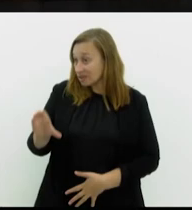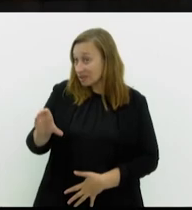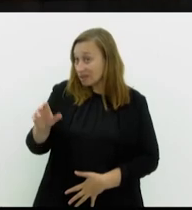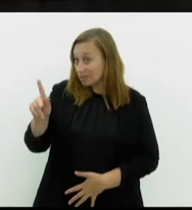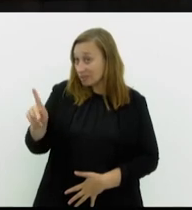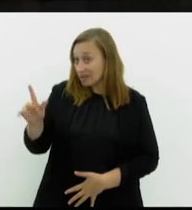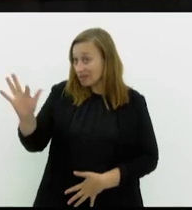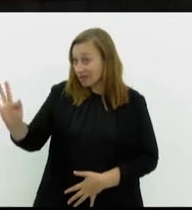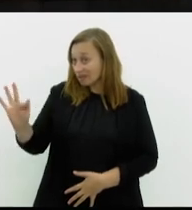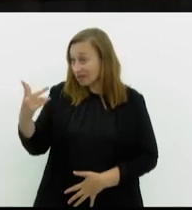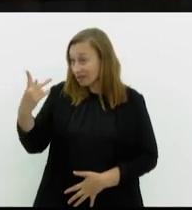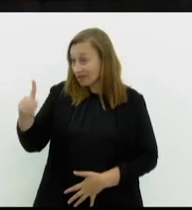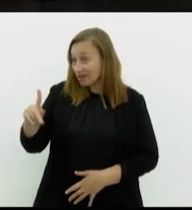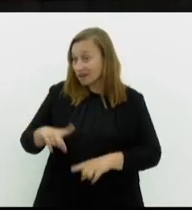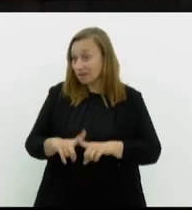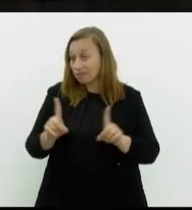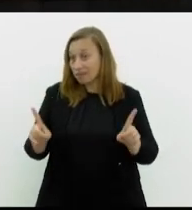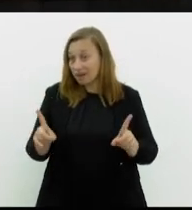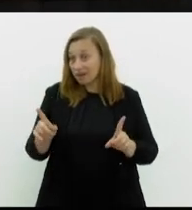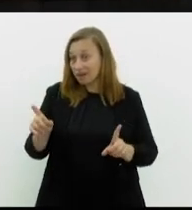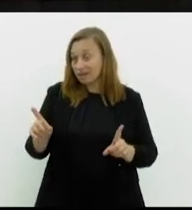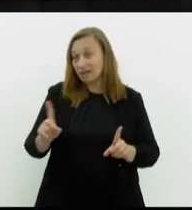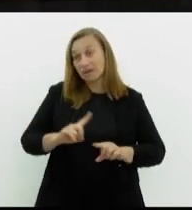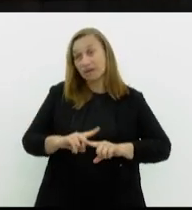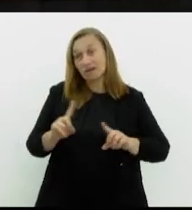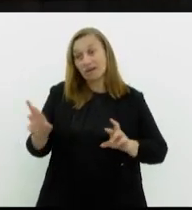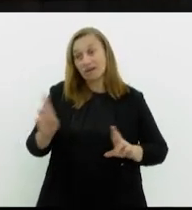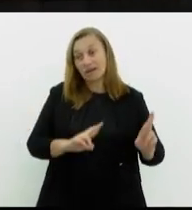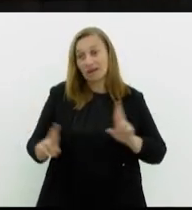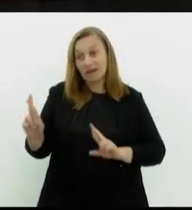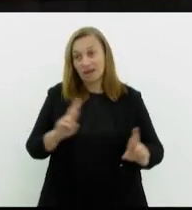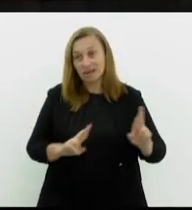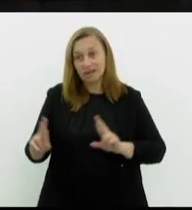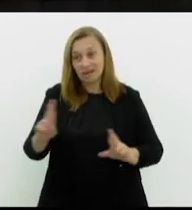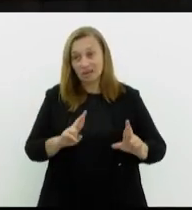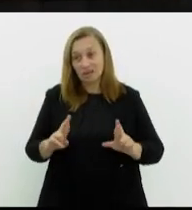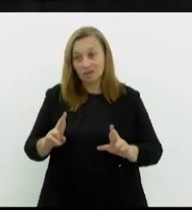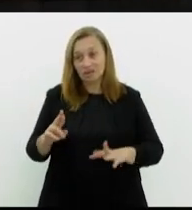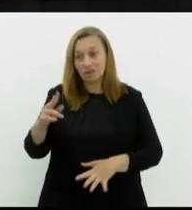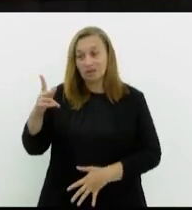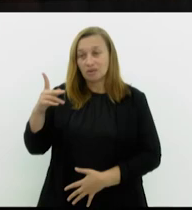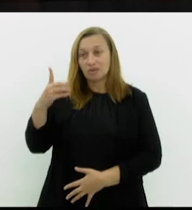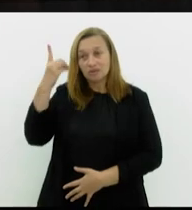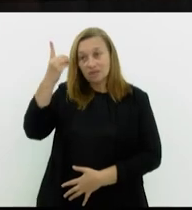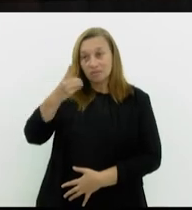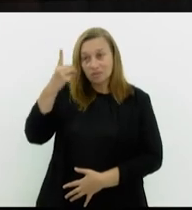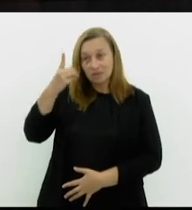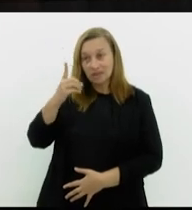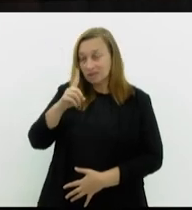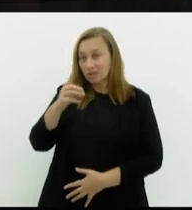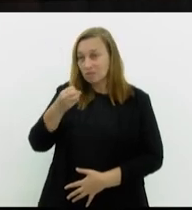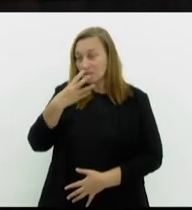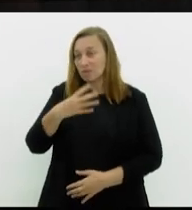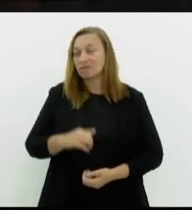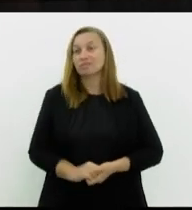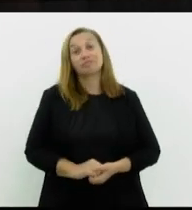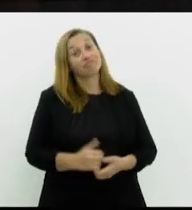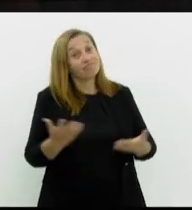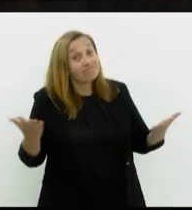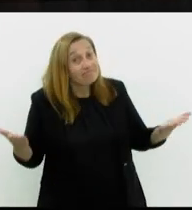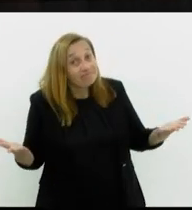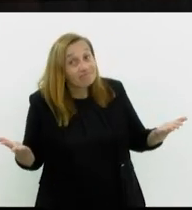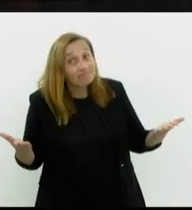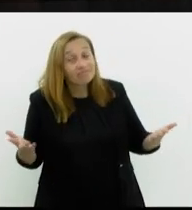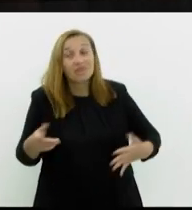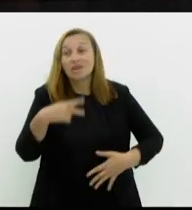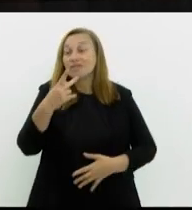dele, mas a minha relação com o CNPJ não é das melhores. E